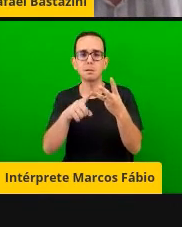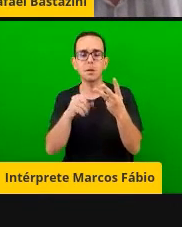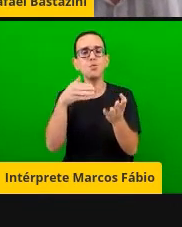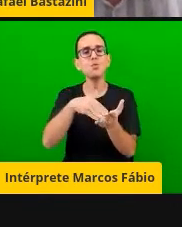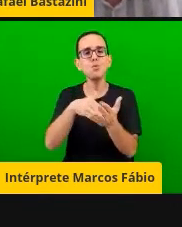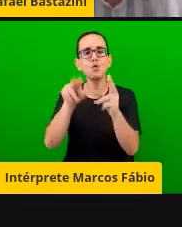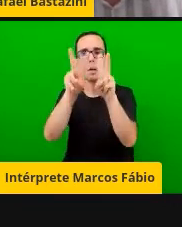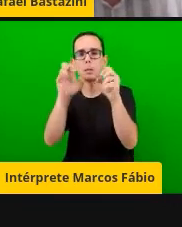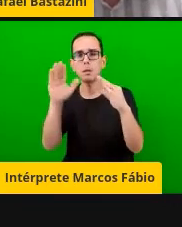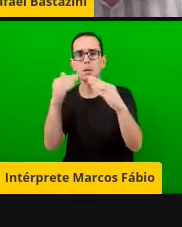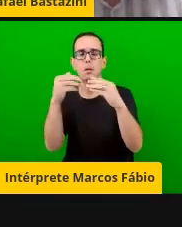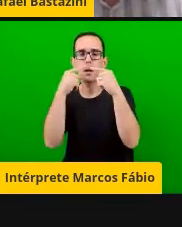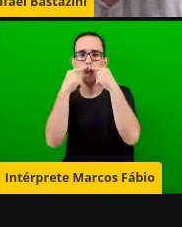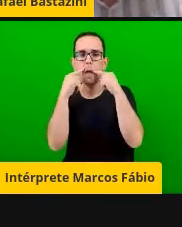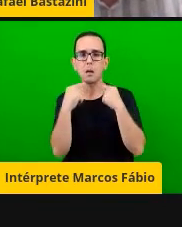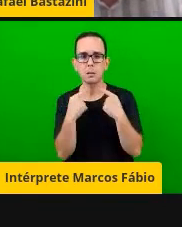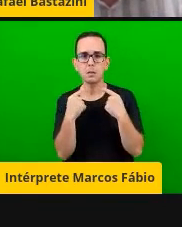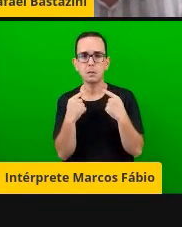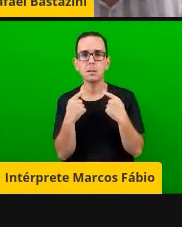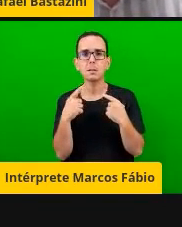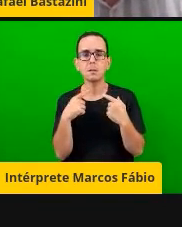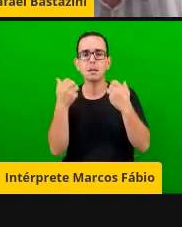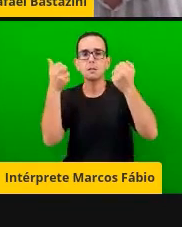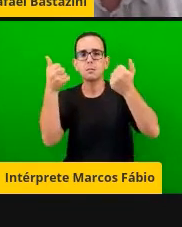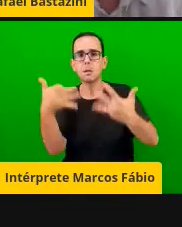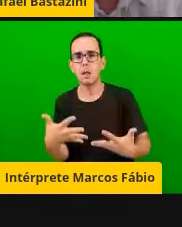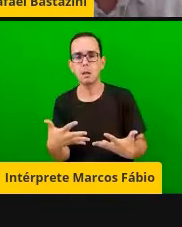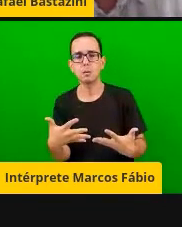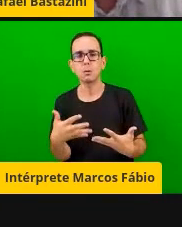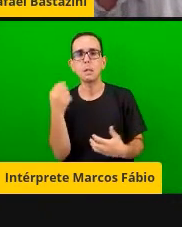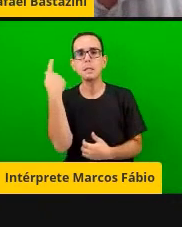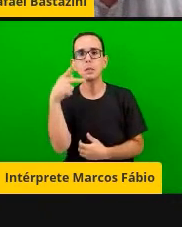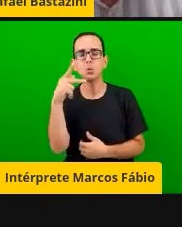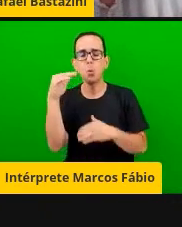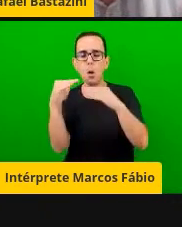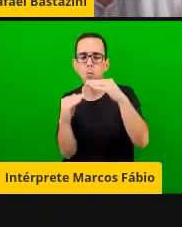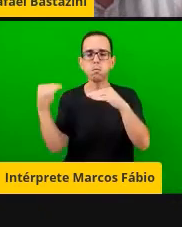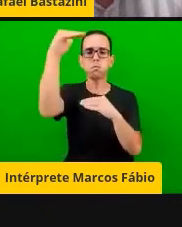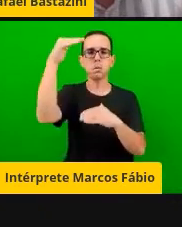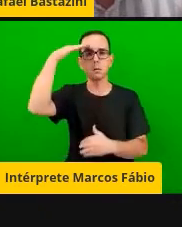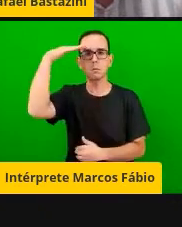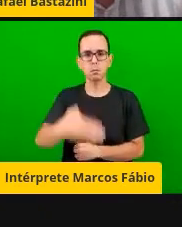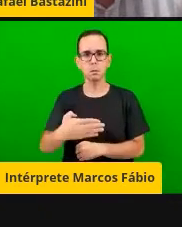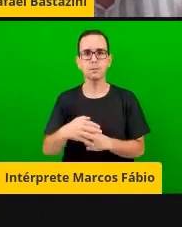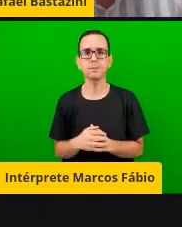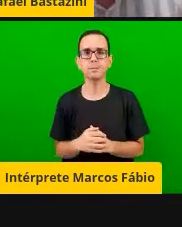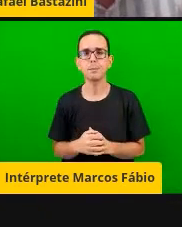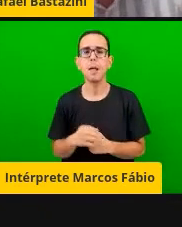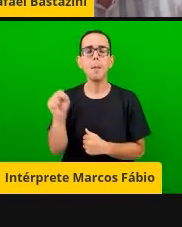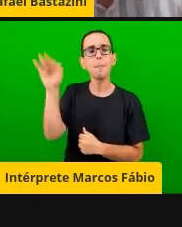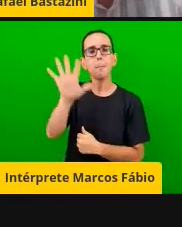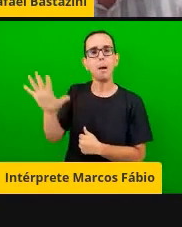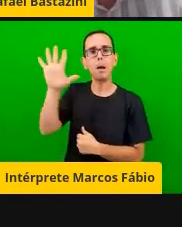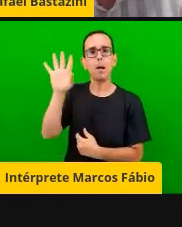China, que diz respeito a questão da sua soberania alimentar. Então, assim, mais um mapa que está presente em